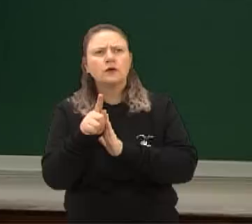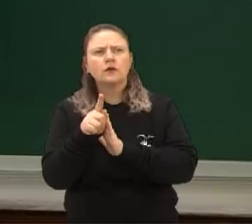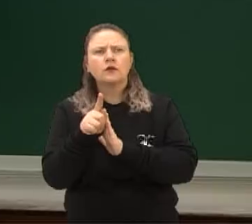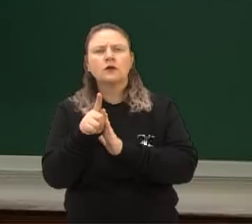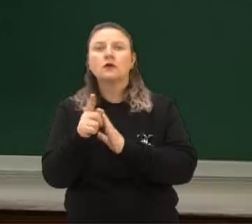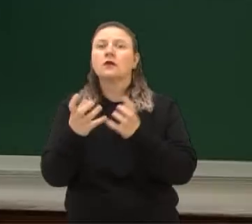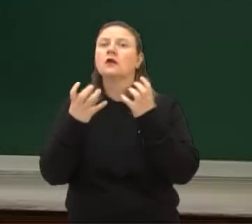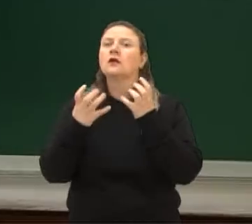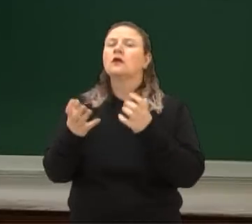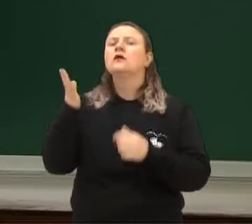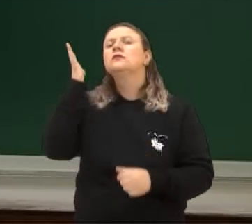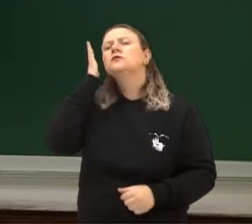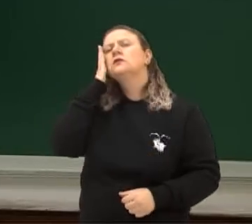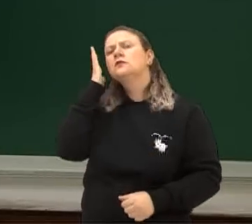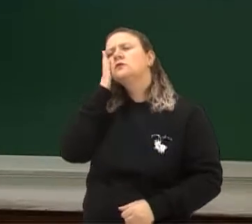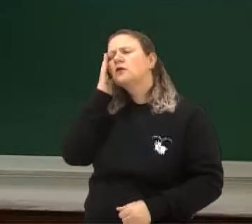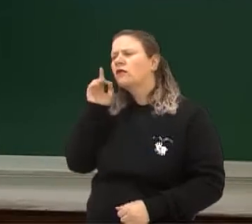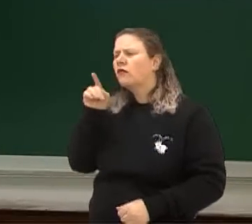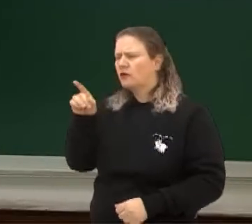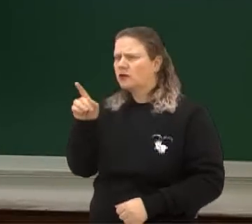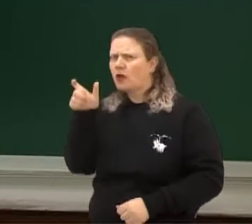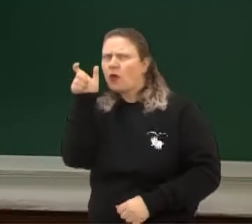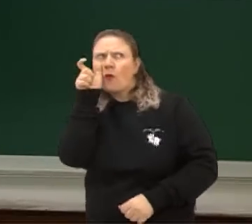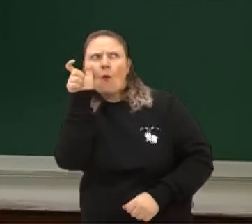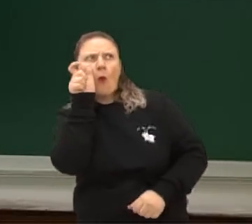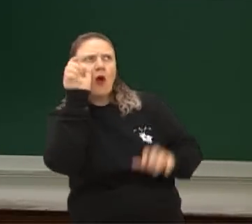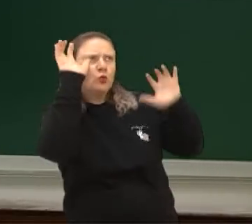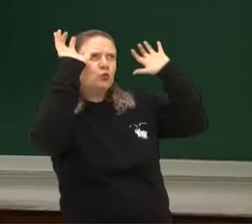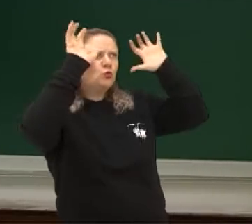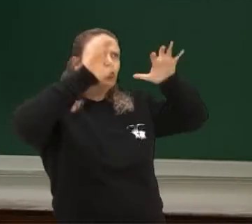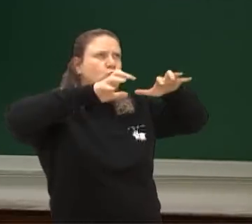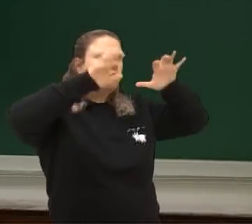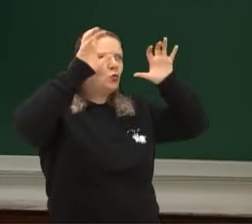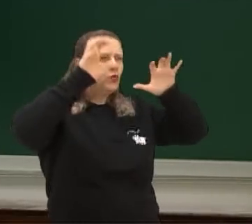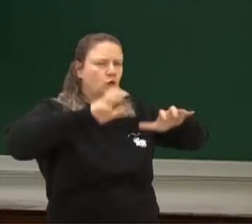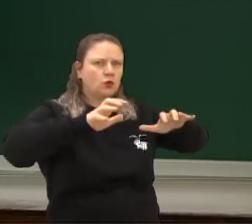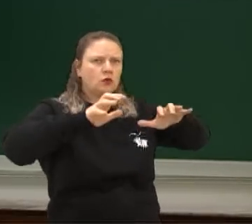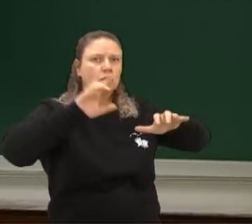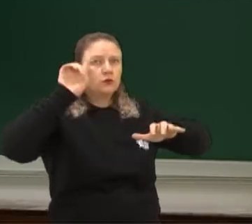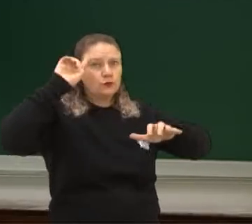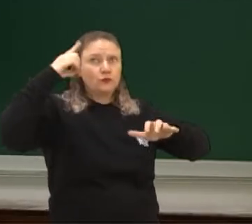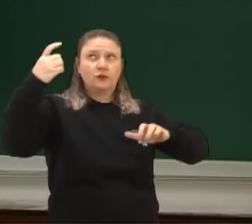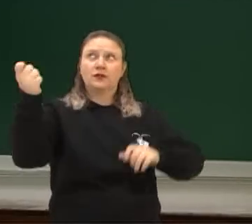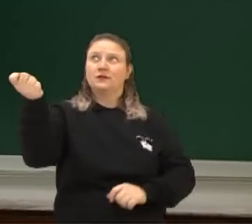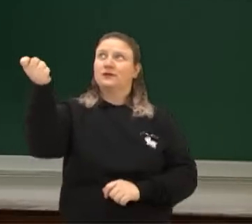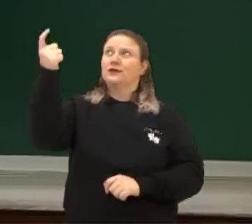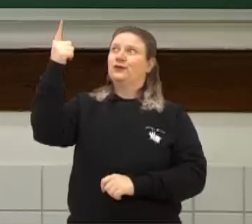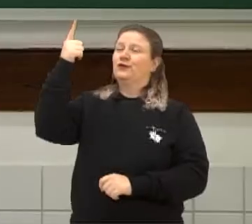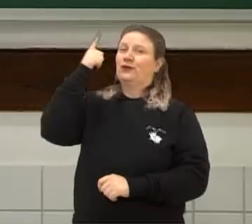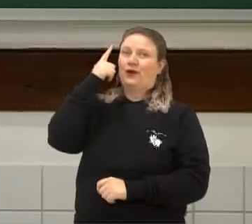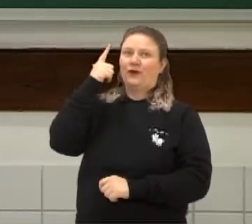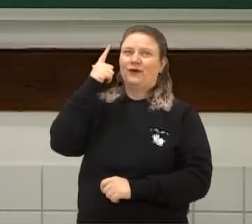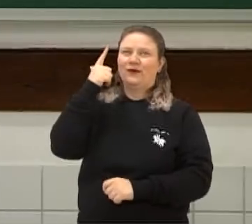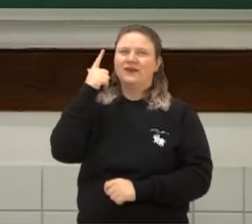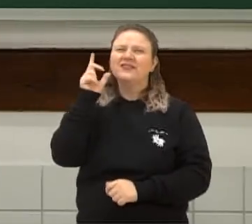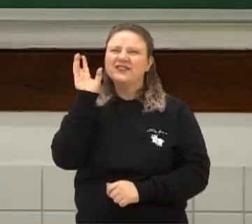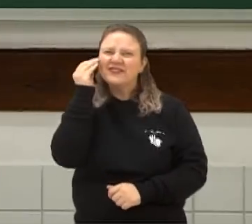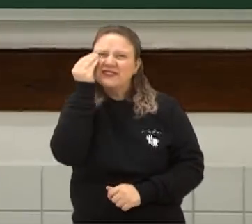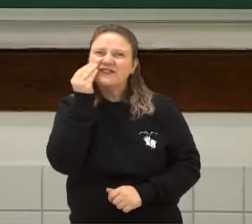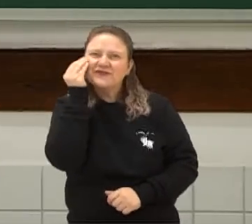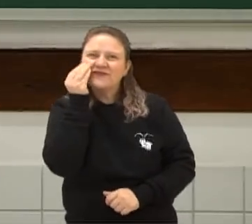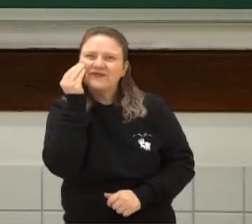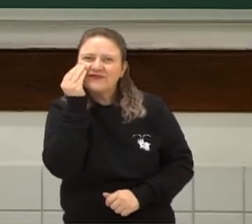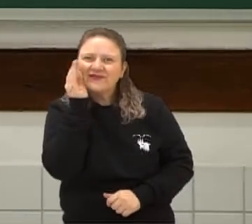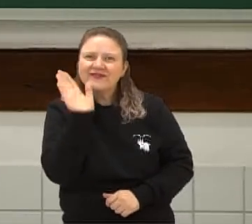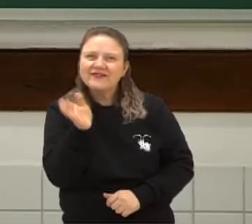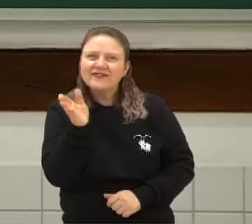quero saber, você já viu a chuva caindo em um dia ensolarado? Então, já teve algum dia, você já viu